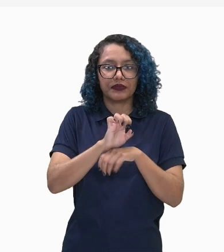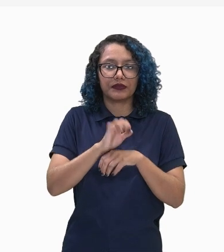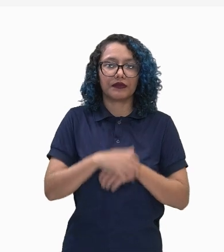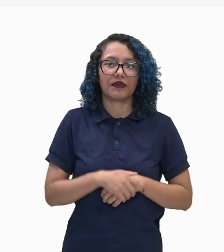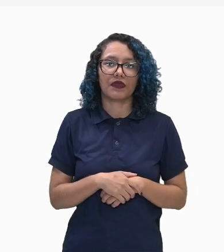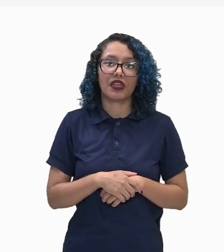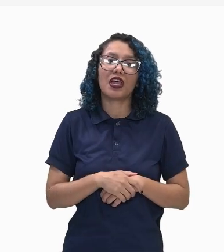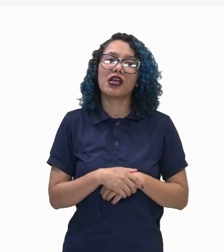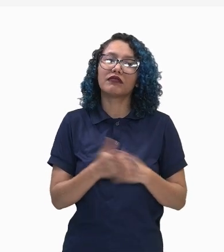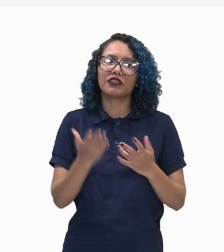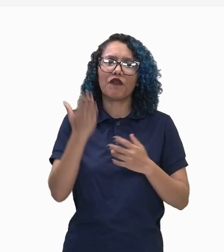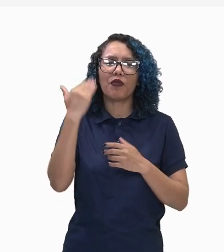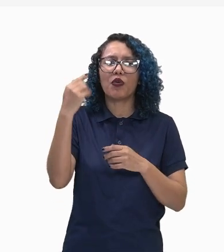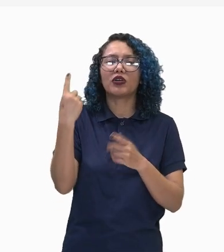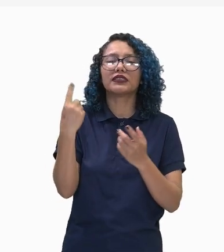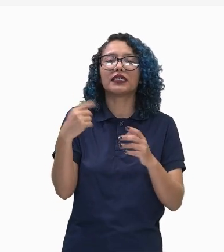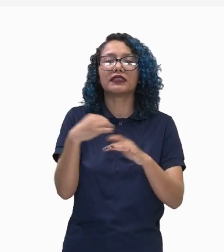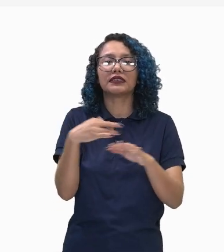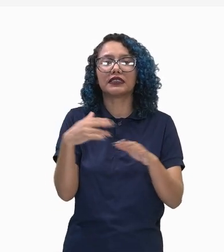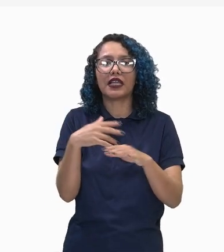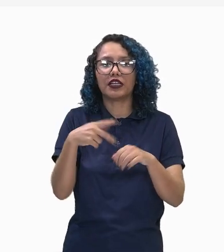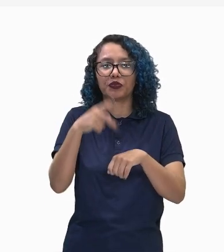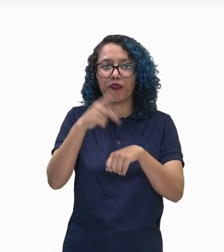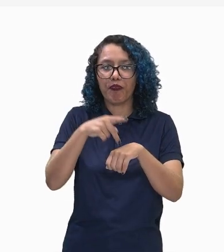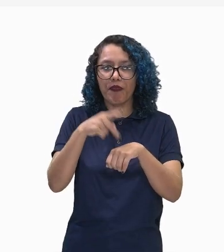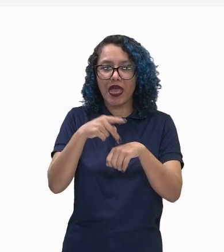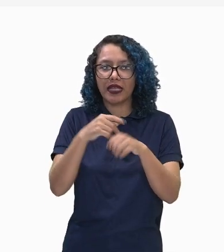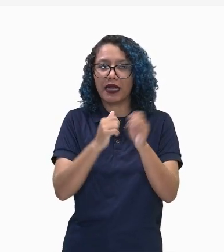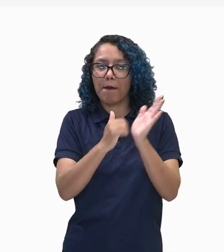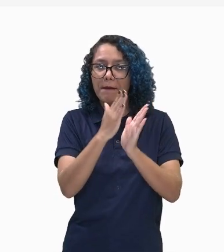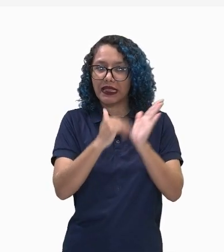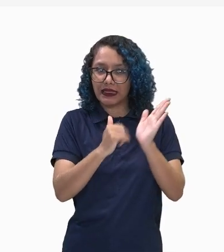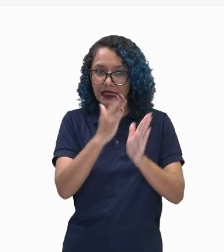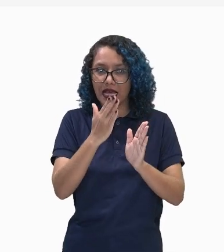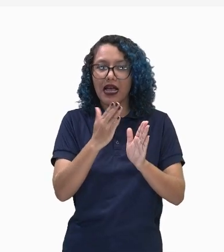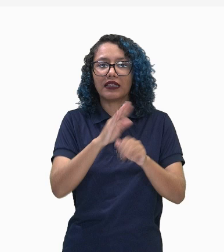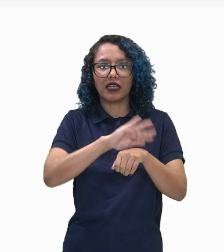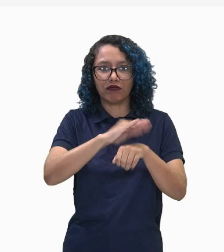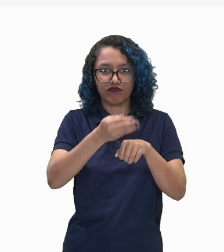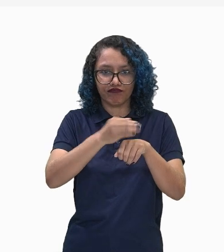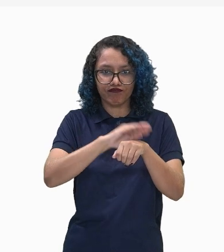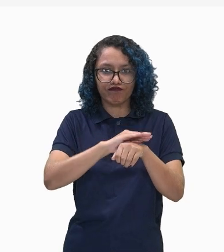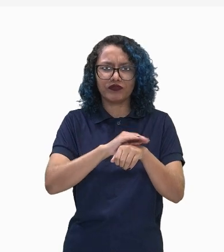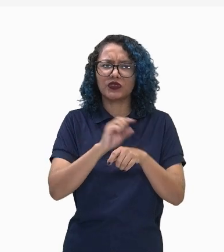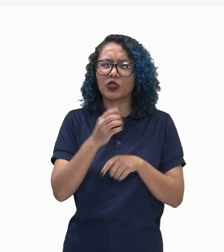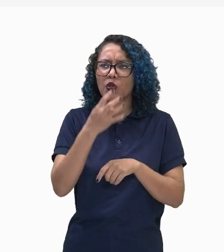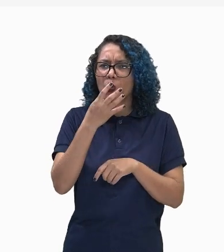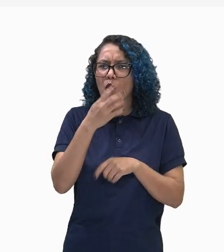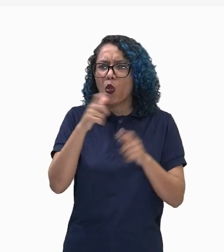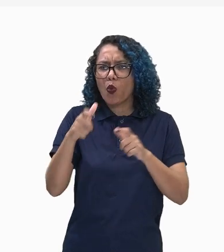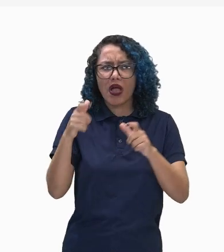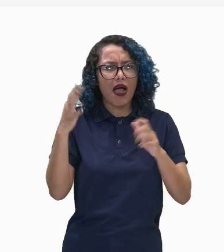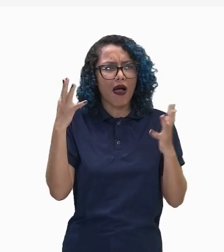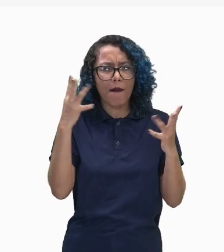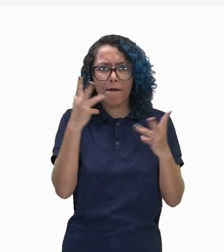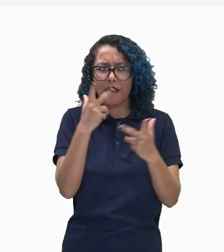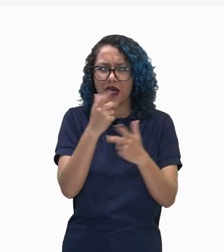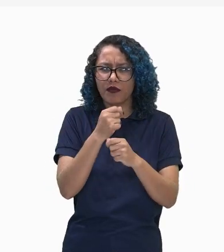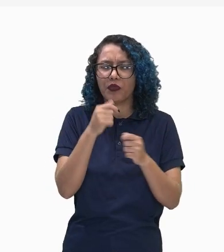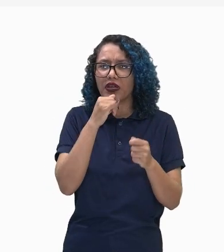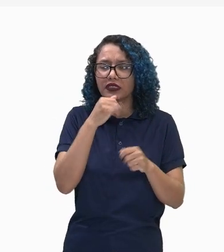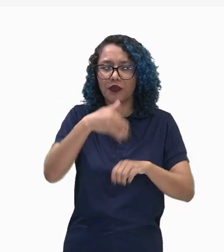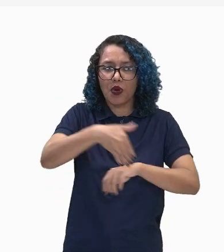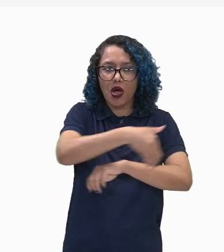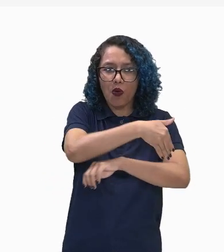Pintada, Itacoatiara possui cenários de tirar o fôlego, como, por exemplo, a Avenida Parque, que é o cartão postal